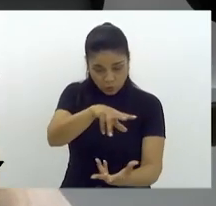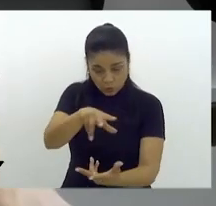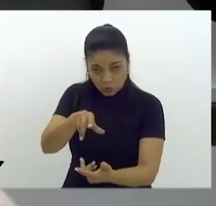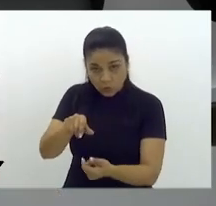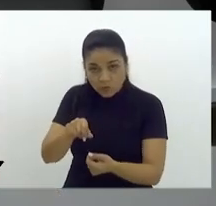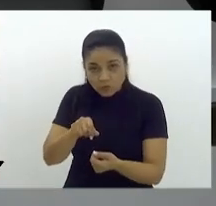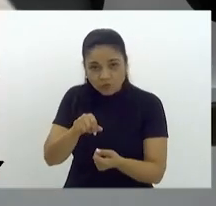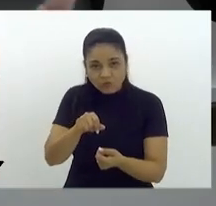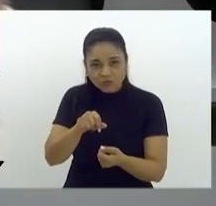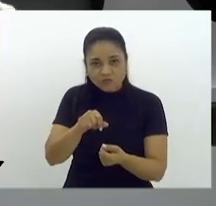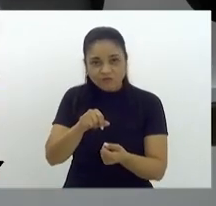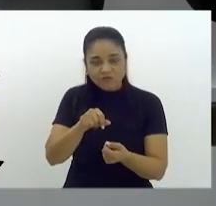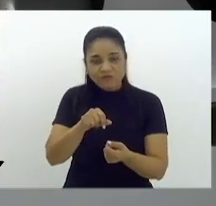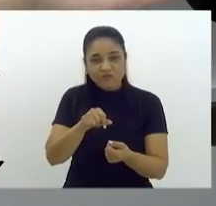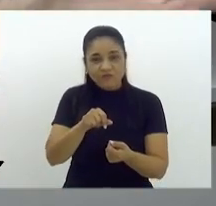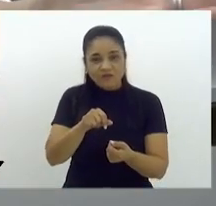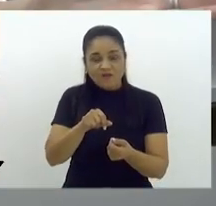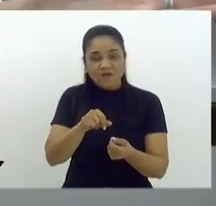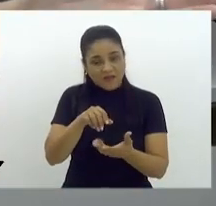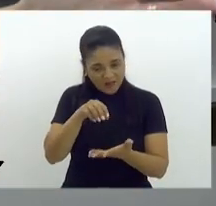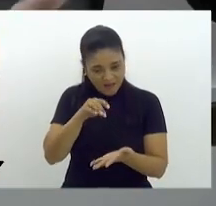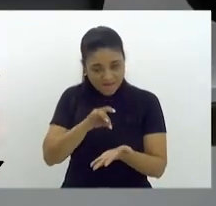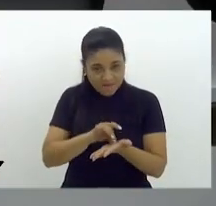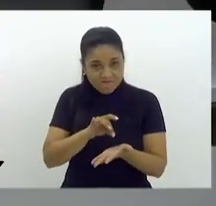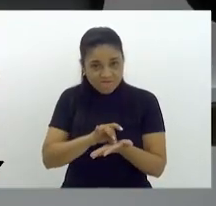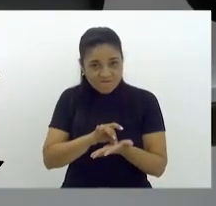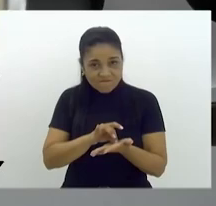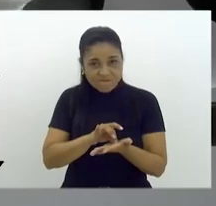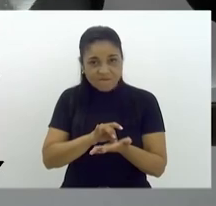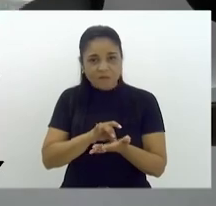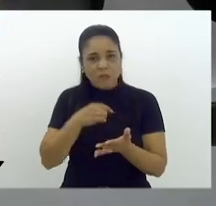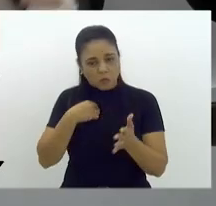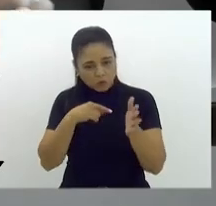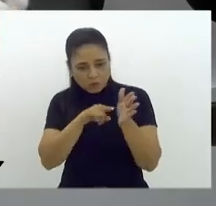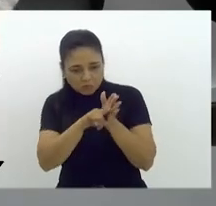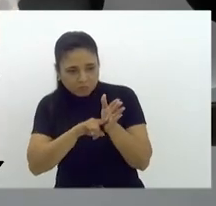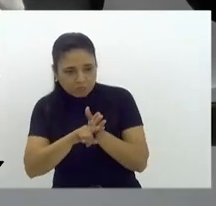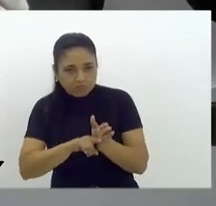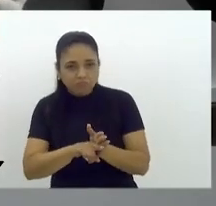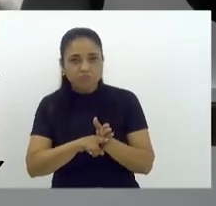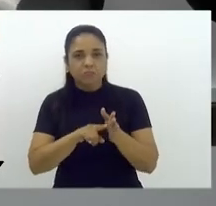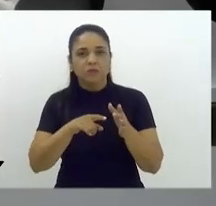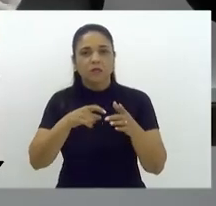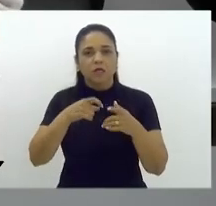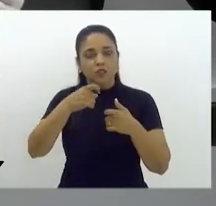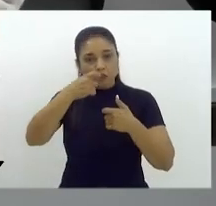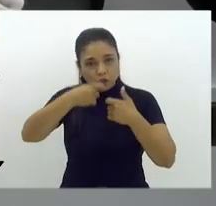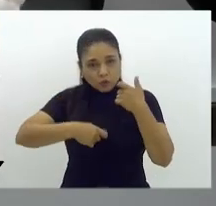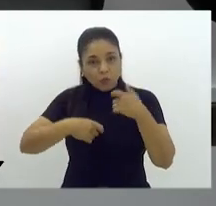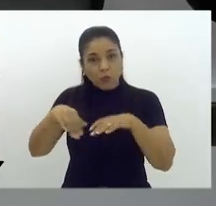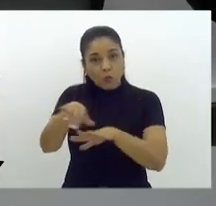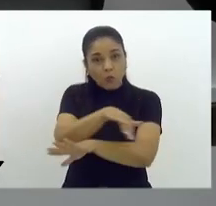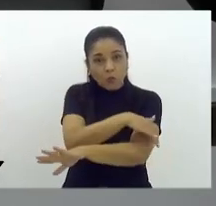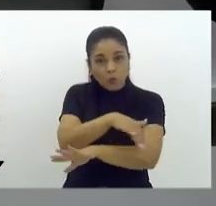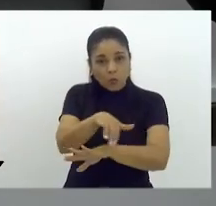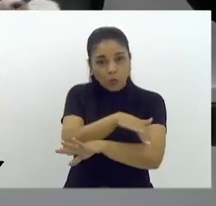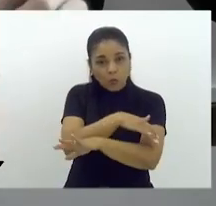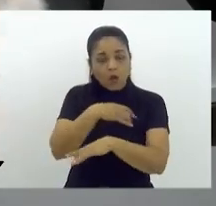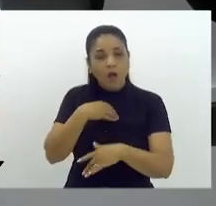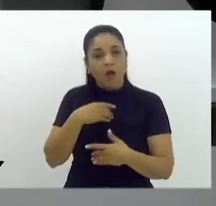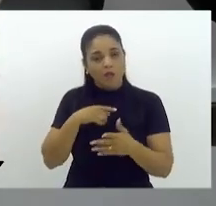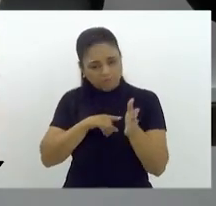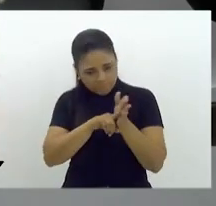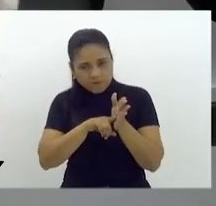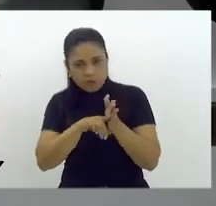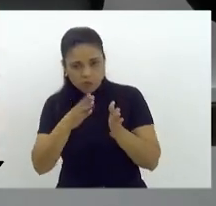muita eu recentemente investiguei alguns estupros cometidos na rua envia pública e curiosamente